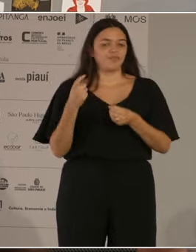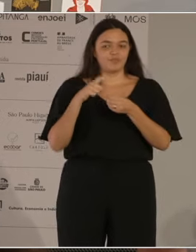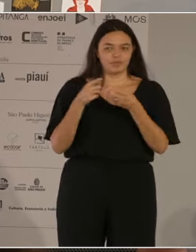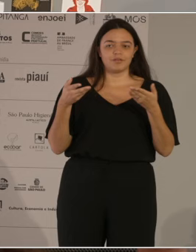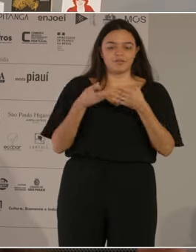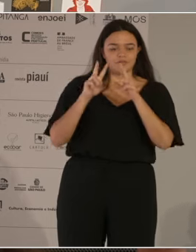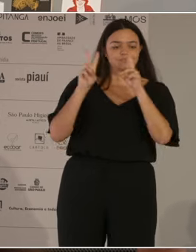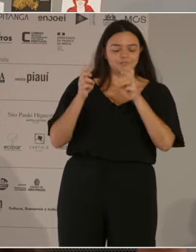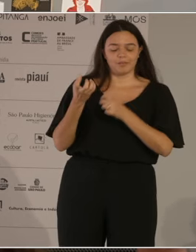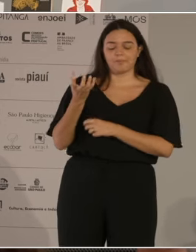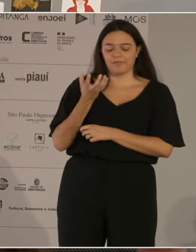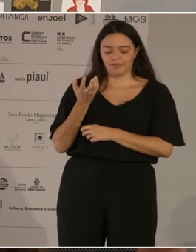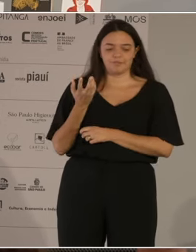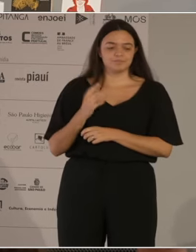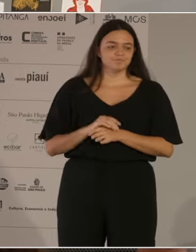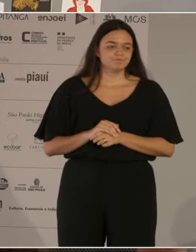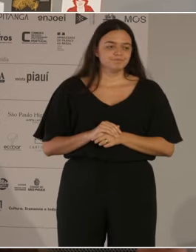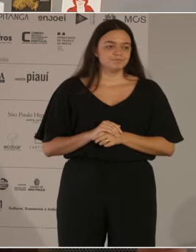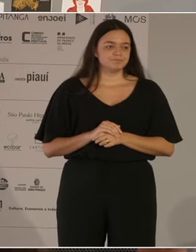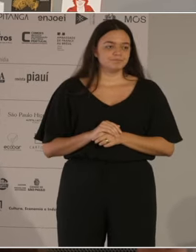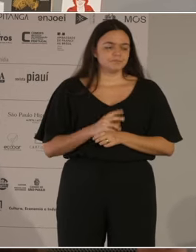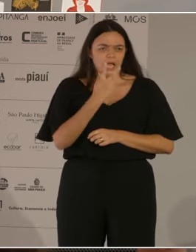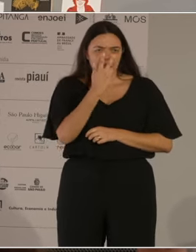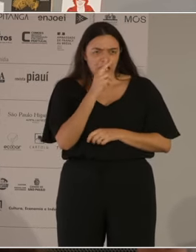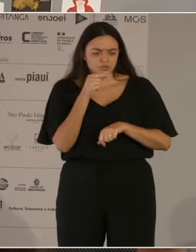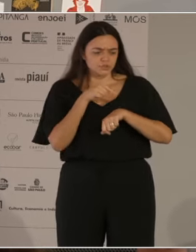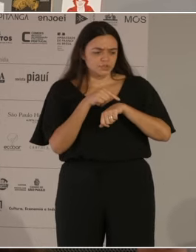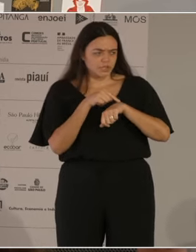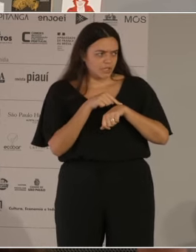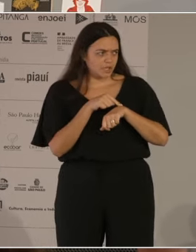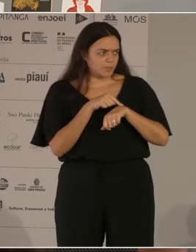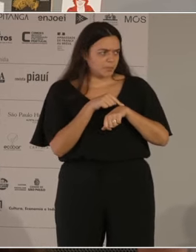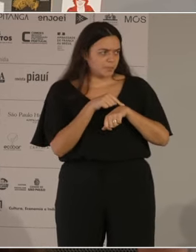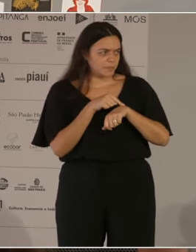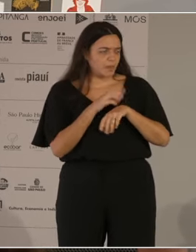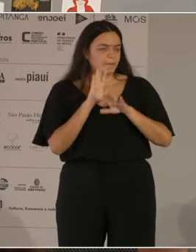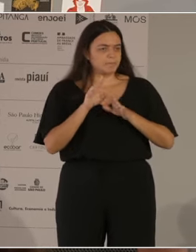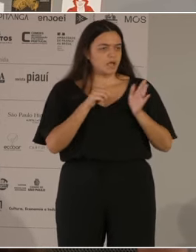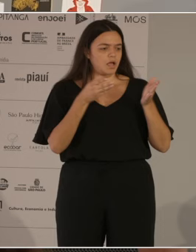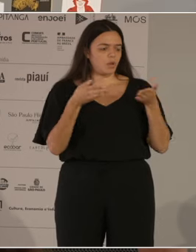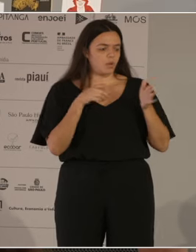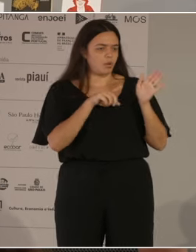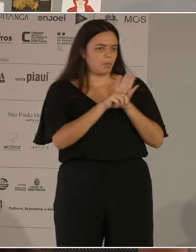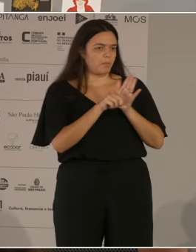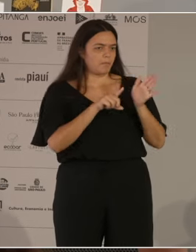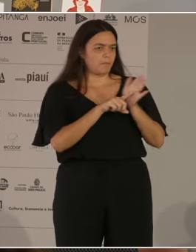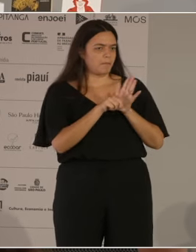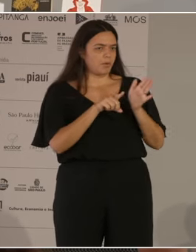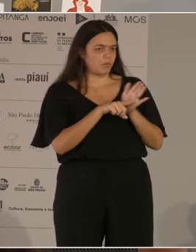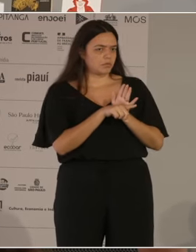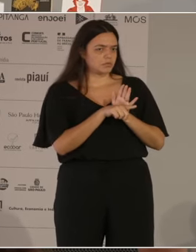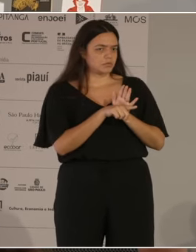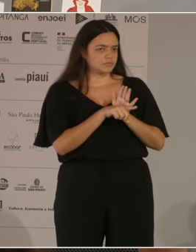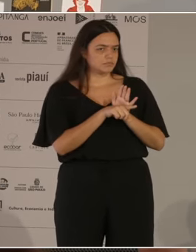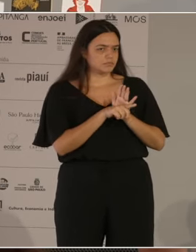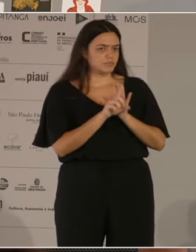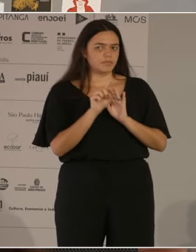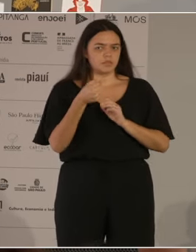ainda, espero. Bom, a gente tem tempo ainda, mas eu recebi algumas perguntas que eu vou fazer para vocês, então, e depois a gente volta, eu faço,